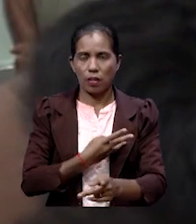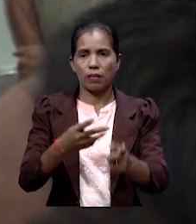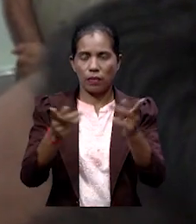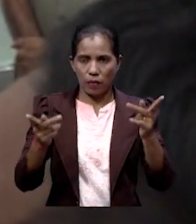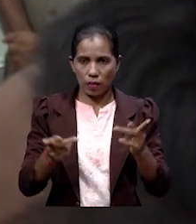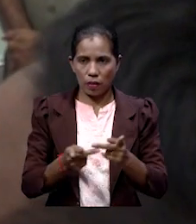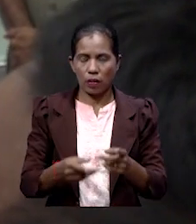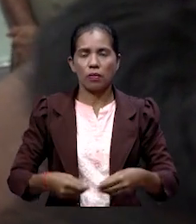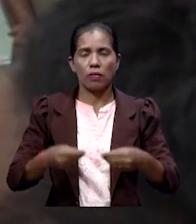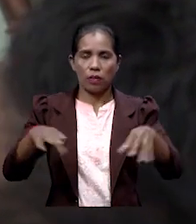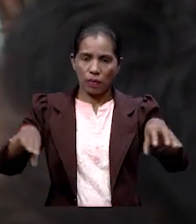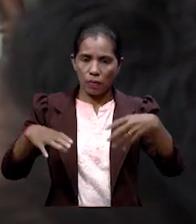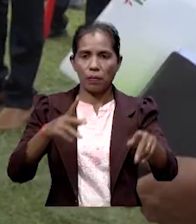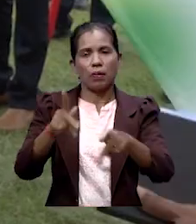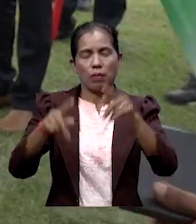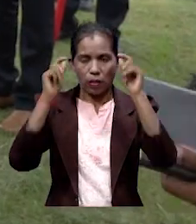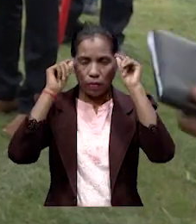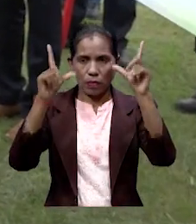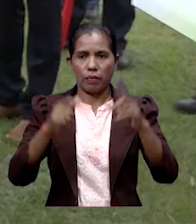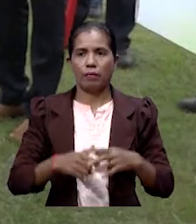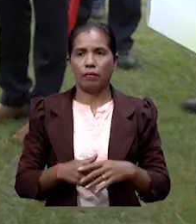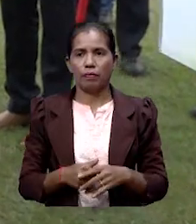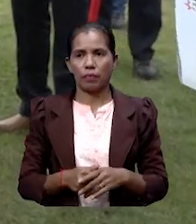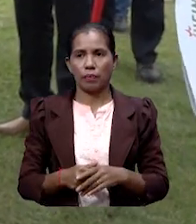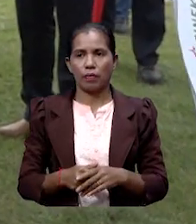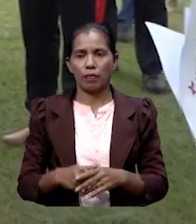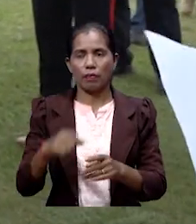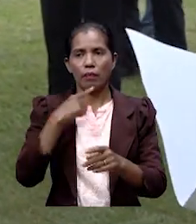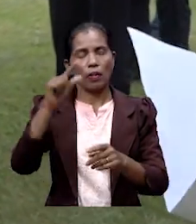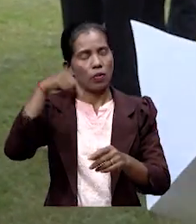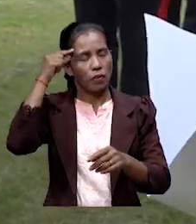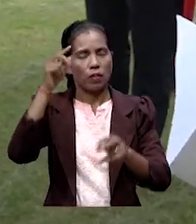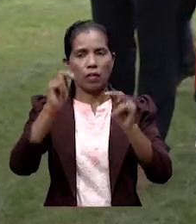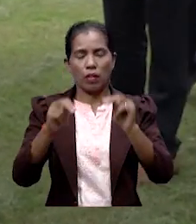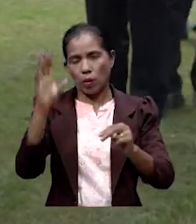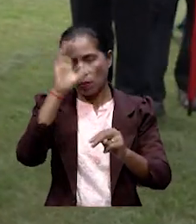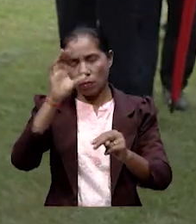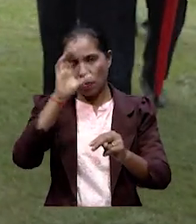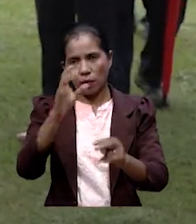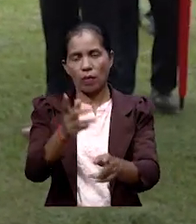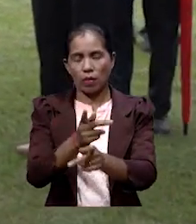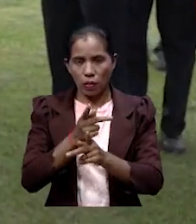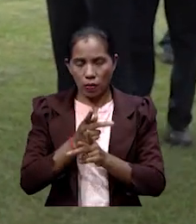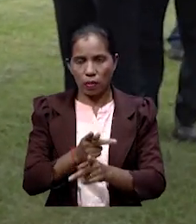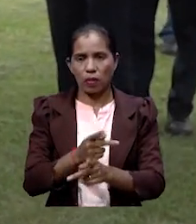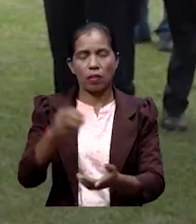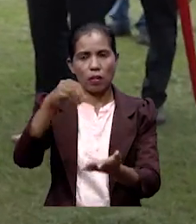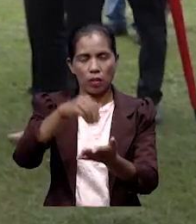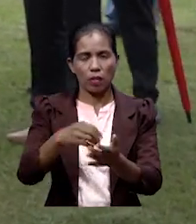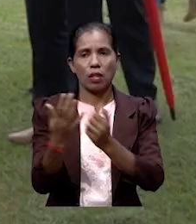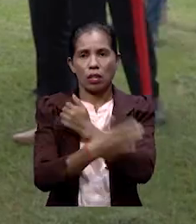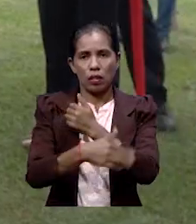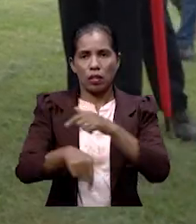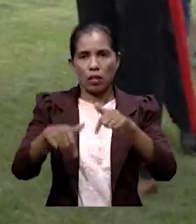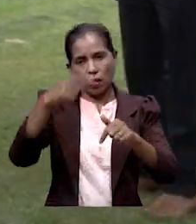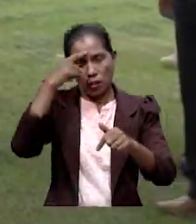cria emprego em Timor-Leste. Horta afirma, governo tem que buscar proteger investimento e harilaran,